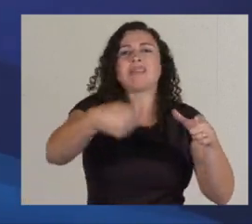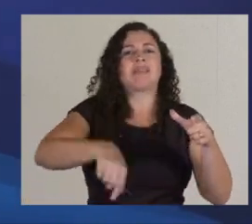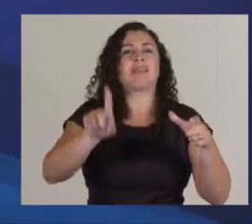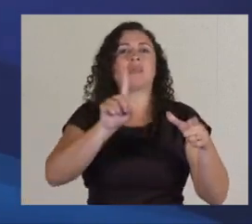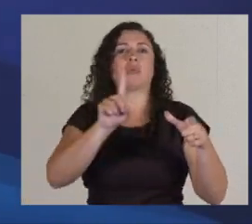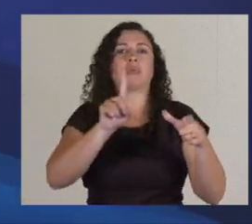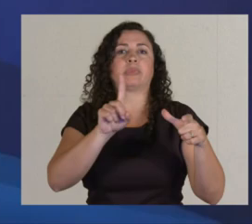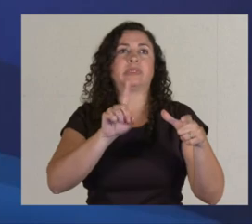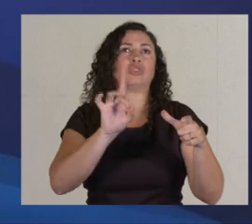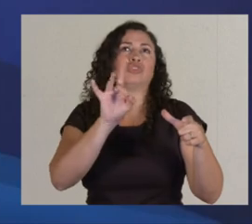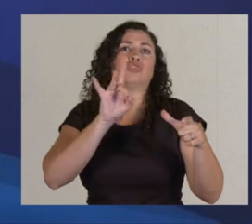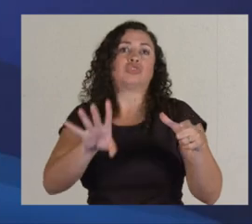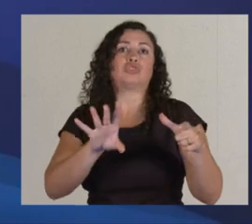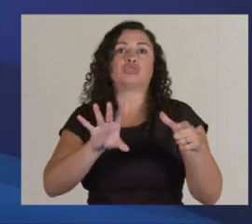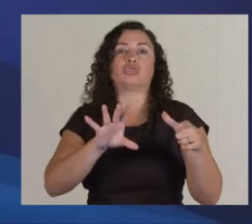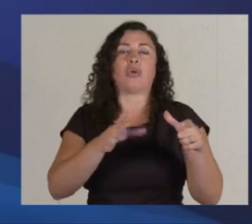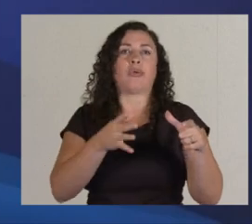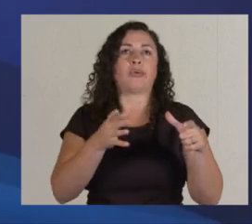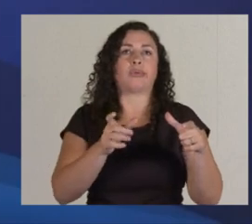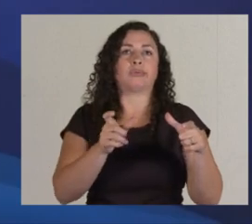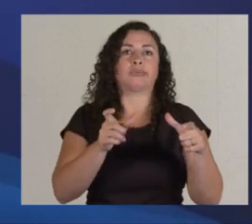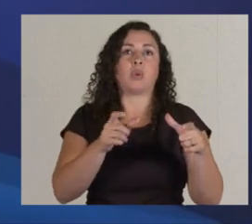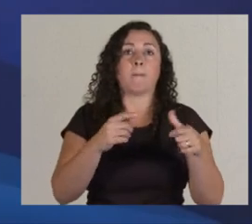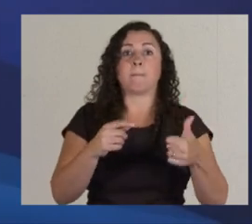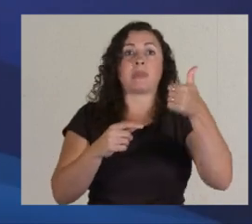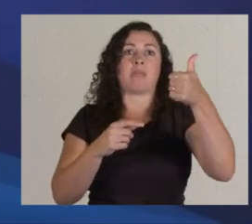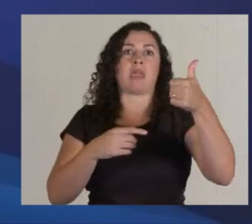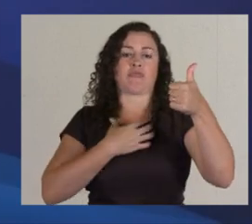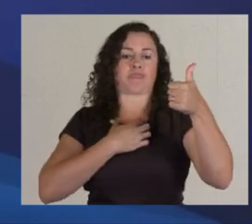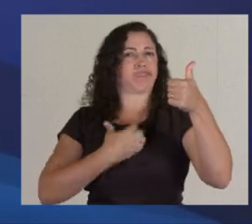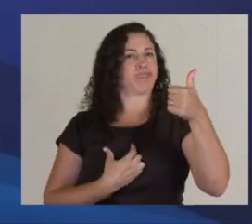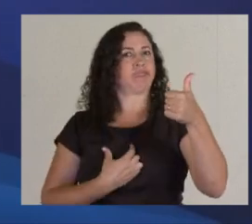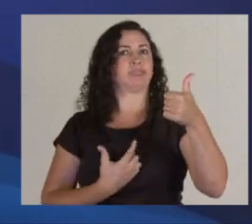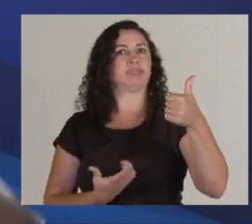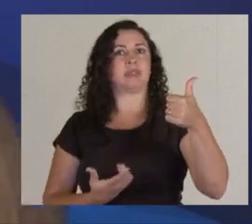área não precise necessariamente ser apenas o